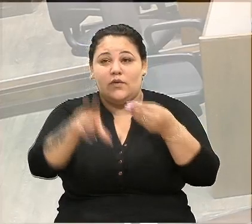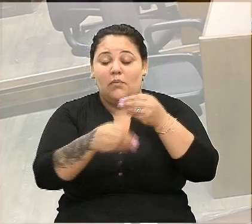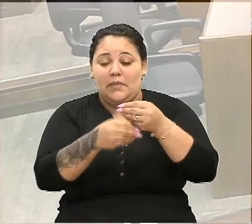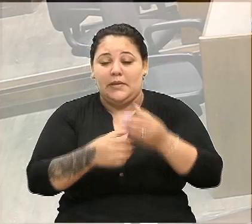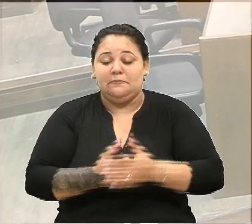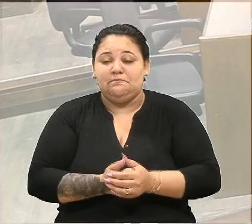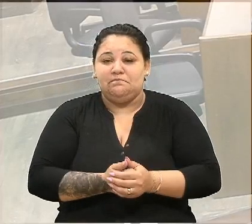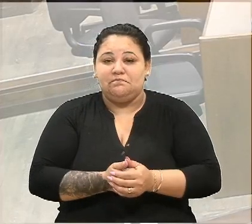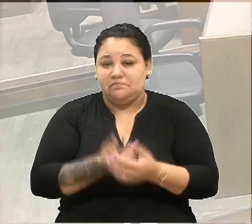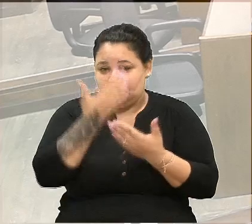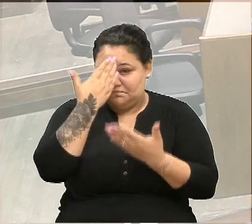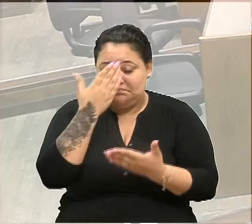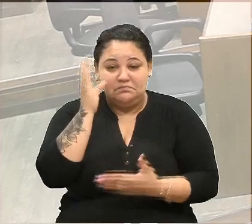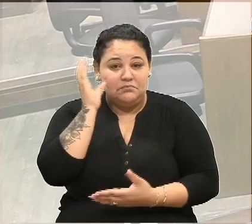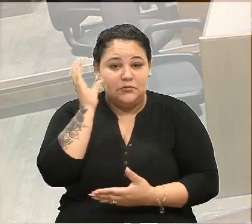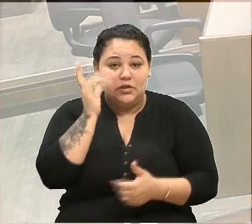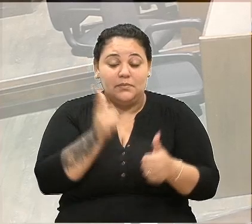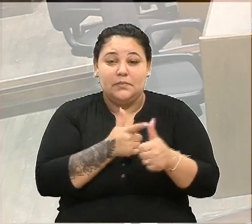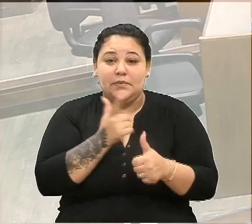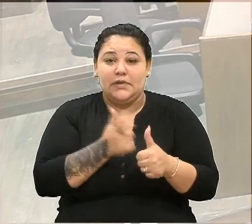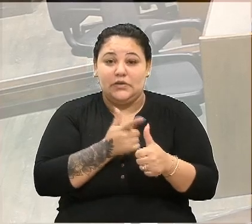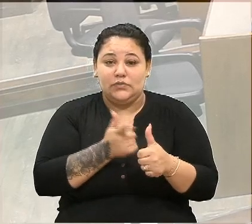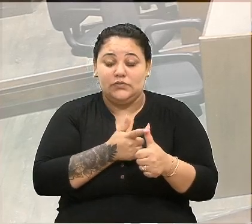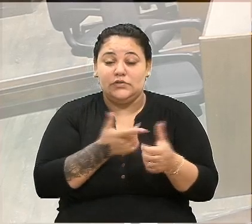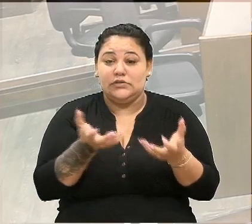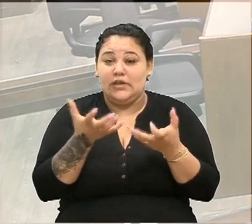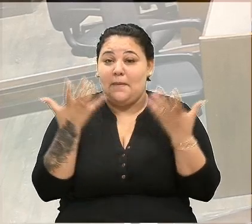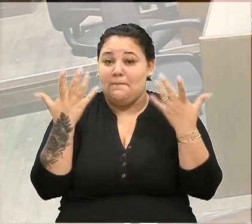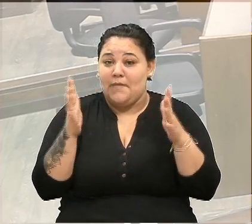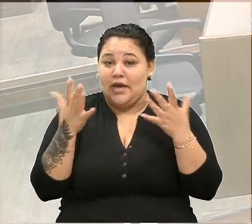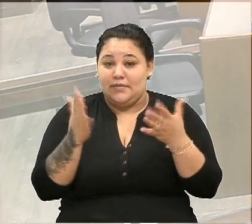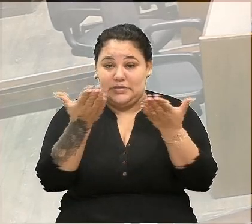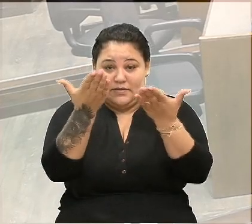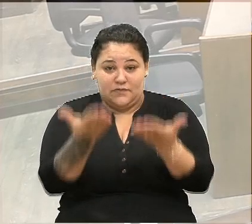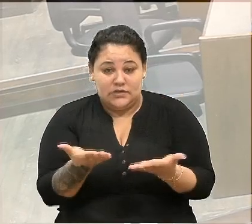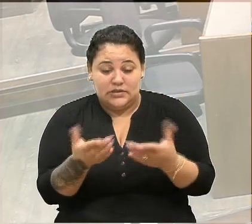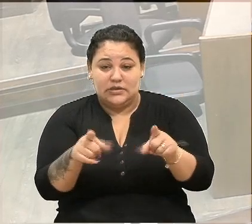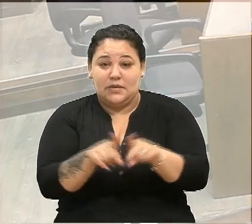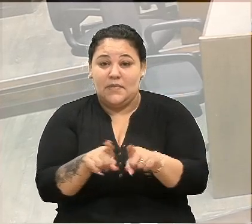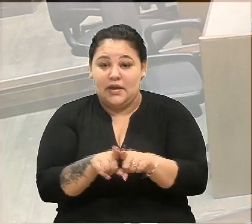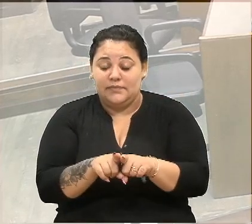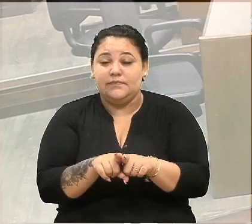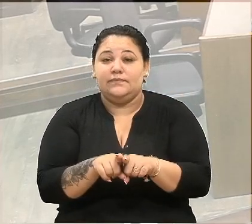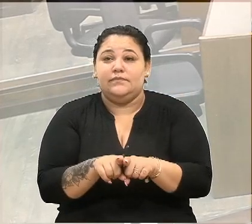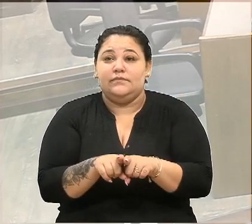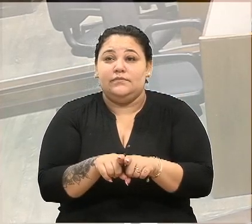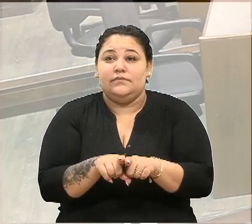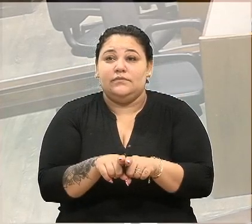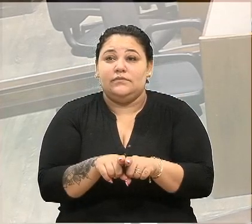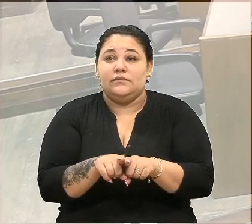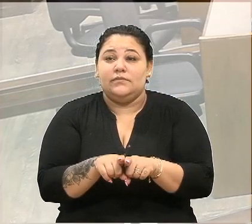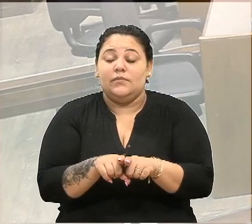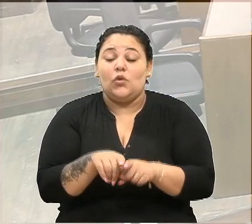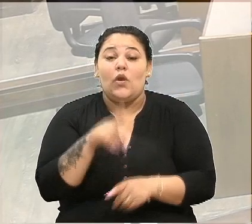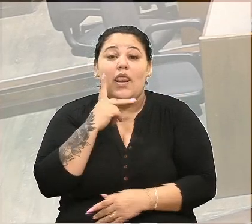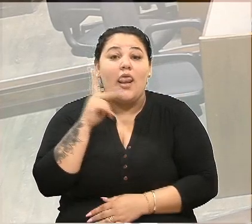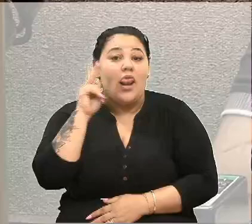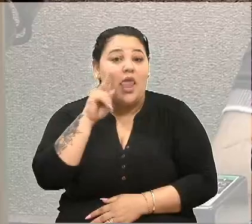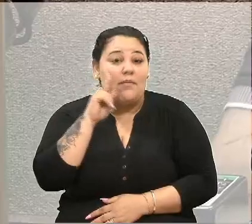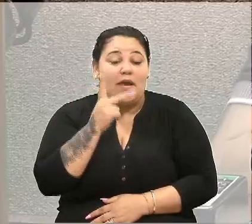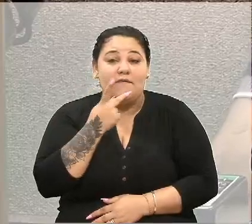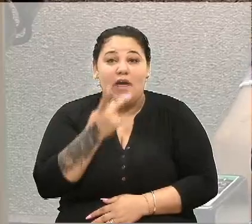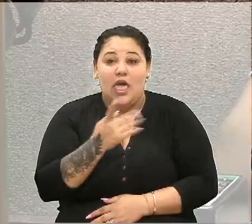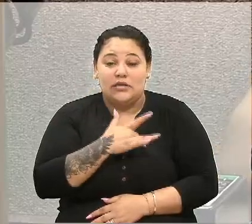pela parte. Primeiramente, parabenizar a Vossa Excelência pela pontuação nesse critério, nesse quesito